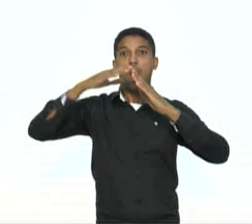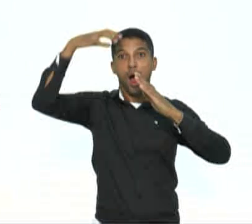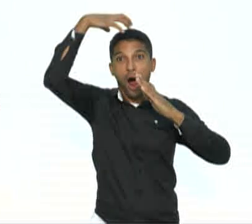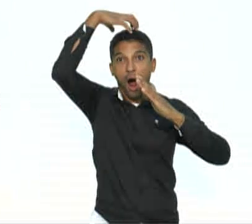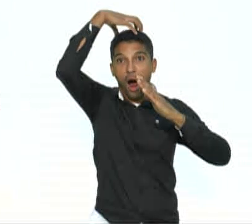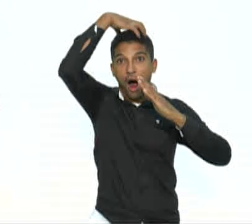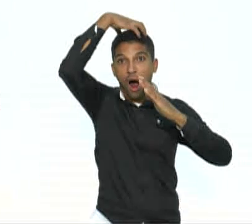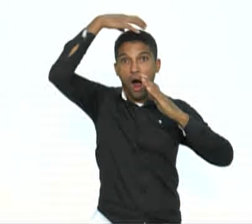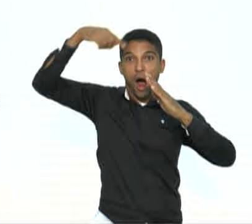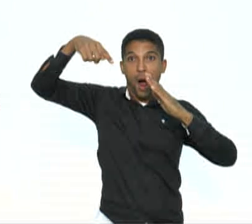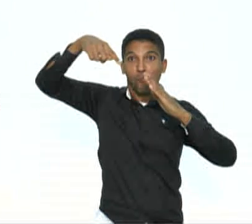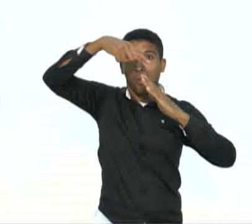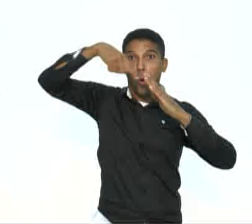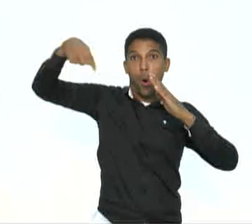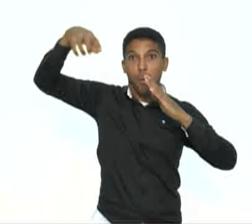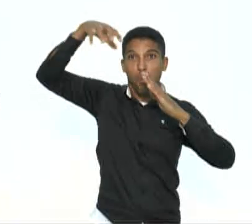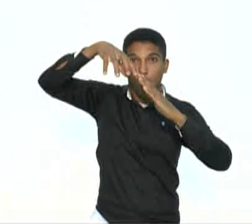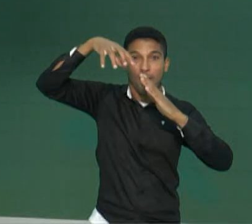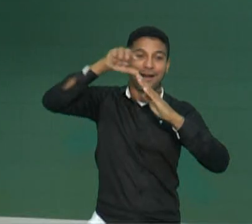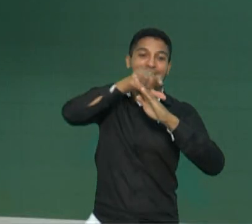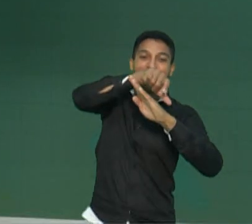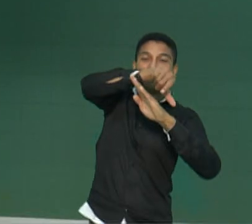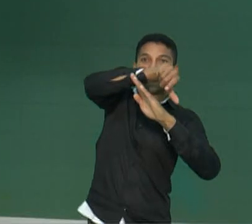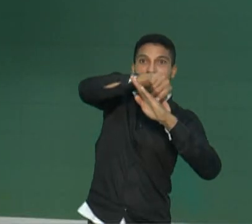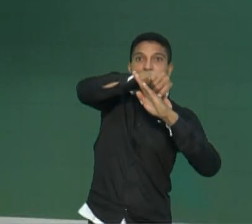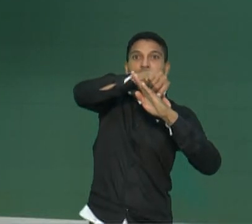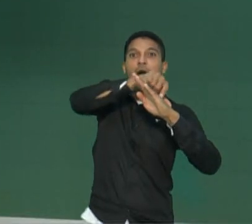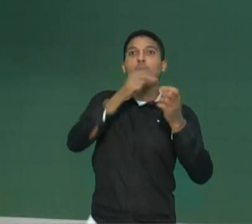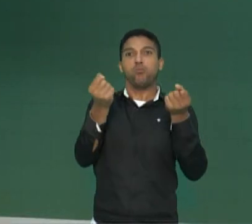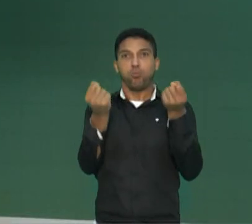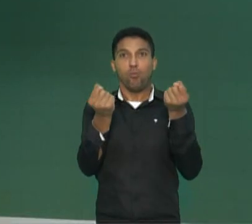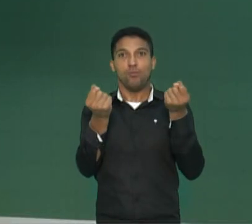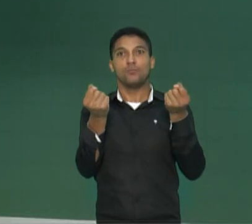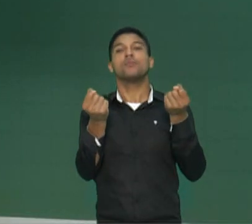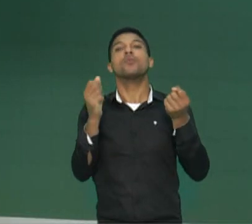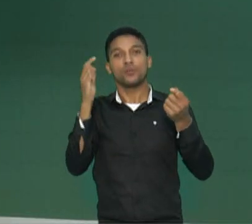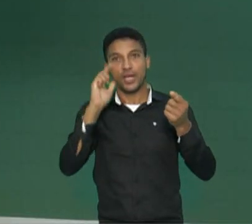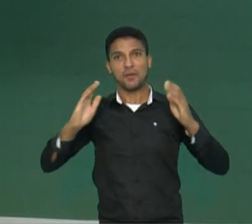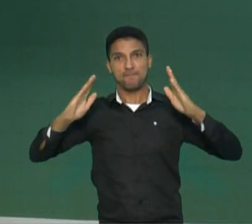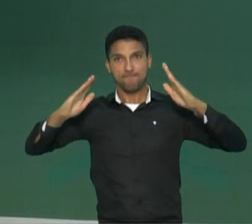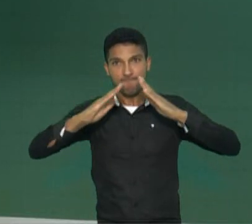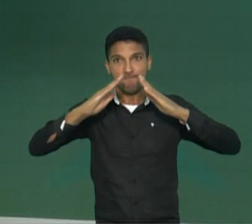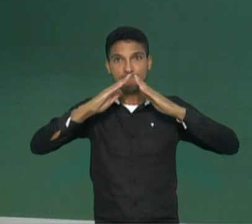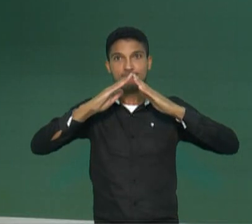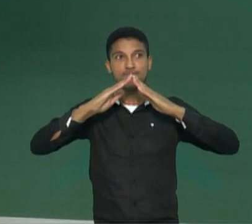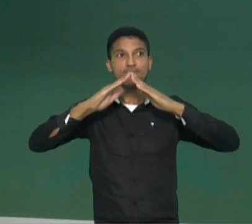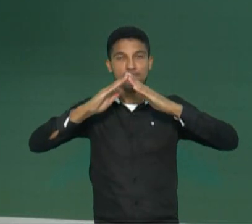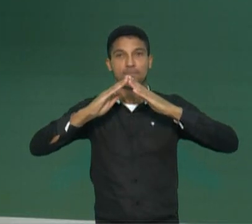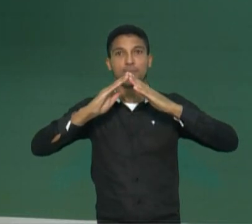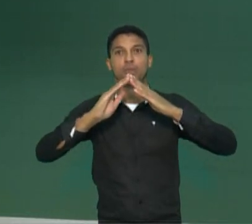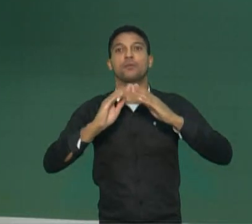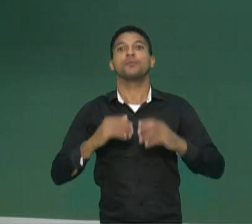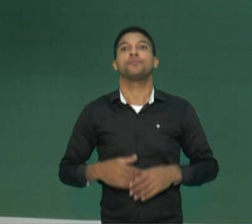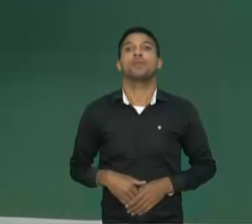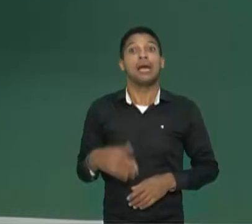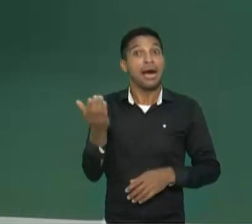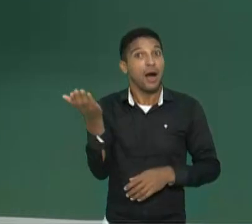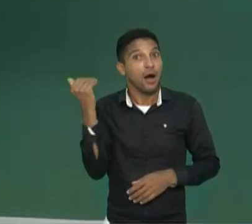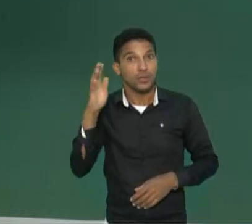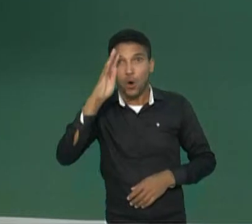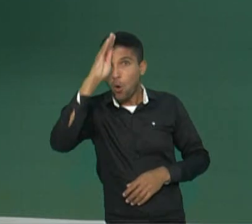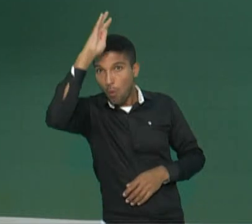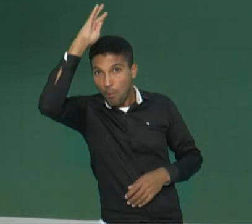para os contrafortes externos. Lembra que os contrafortes já existiam, né, principalmente na arquitetura românica, eles eram aqueles pilares bem grossos